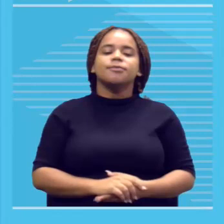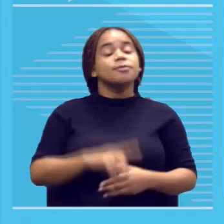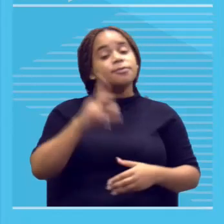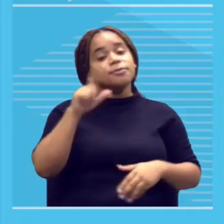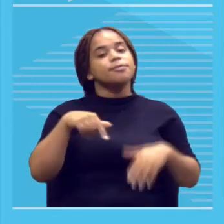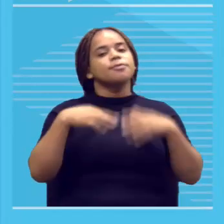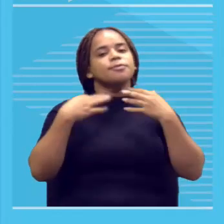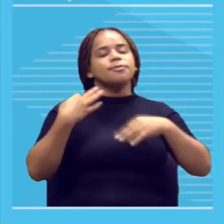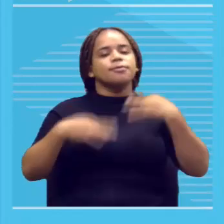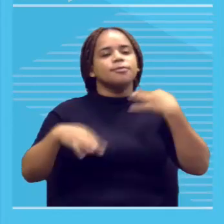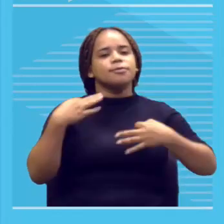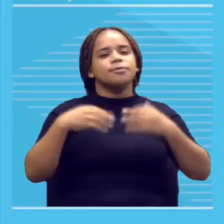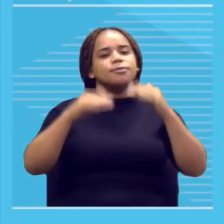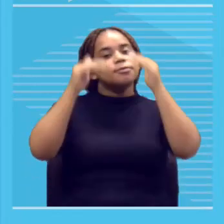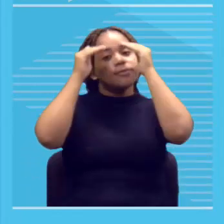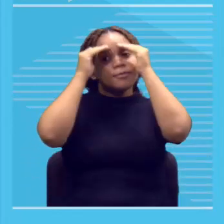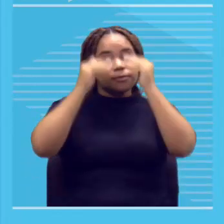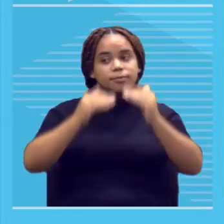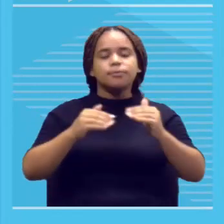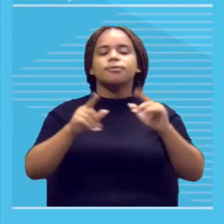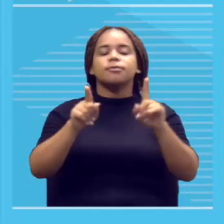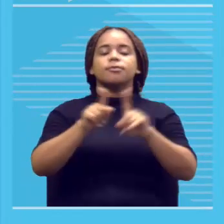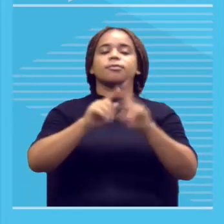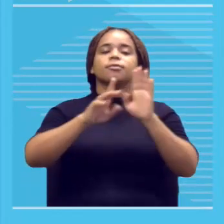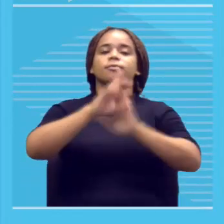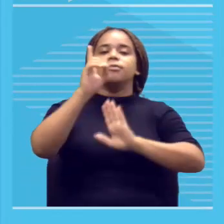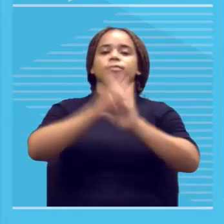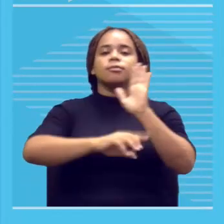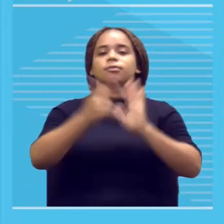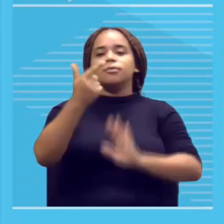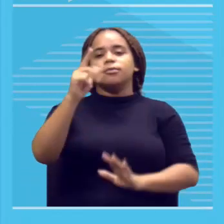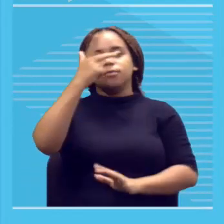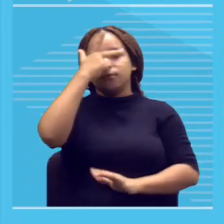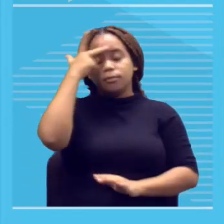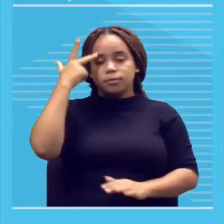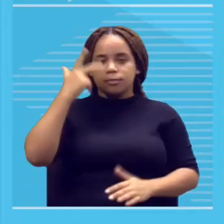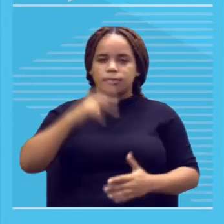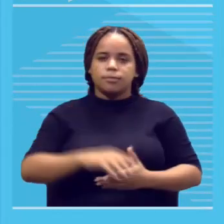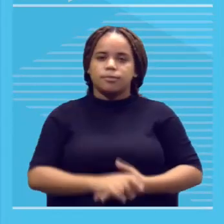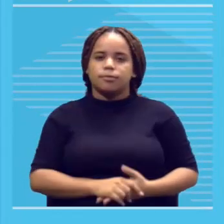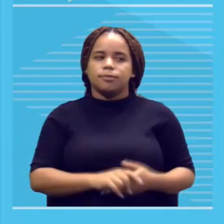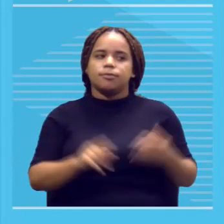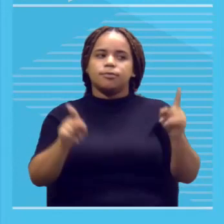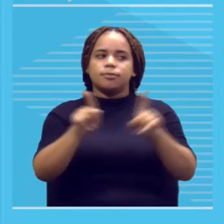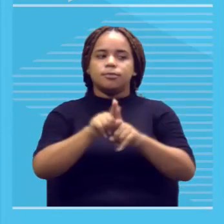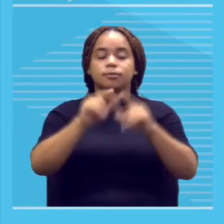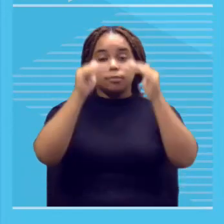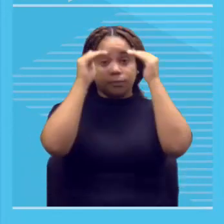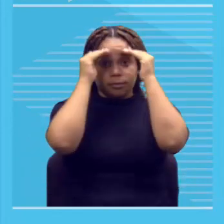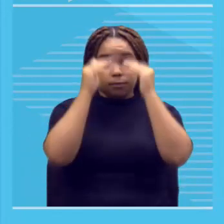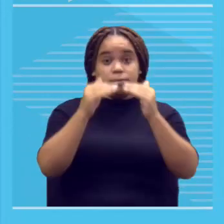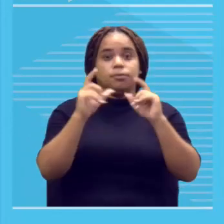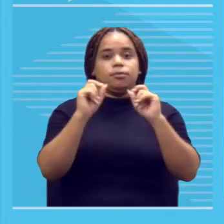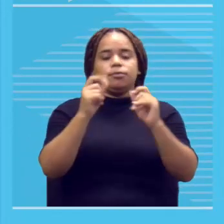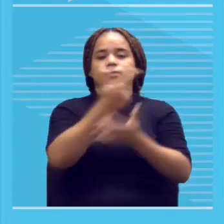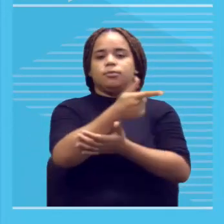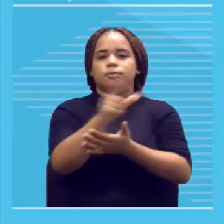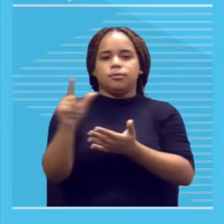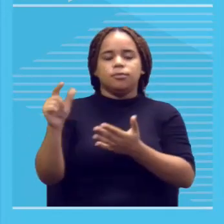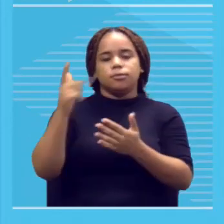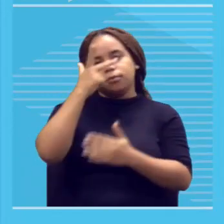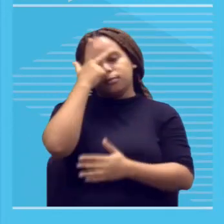é justiça respeitar o direito do outro respeitar as demais pessoas